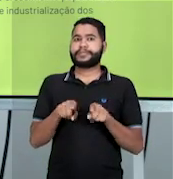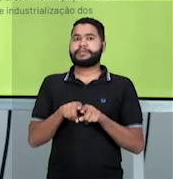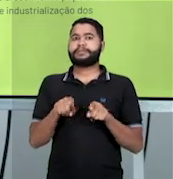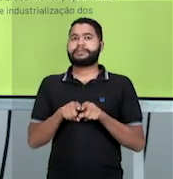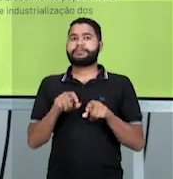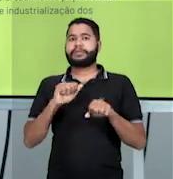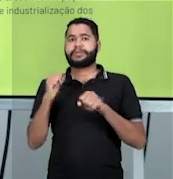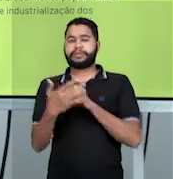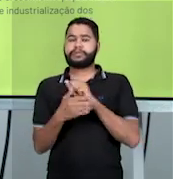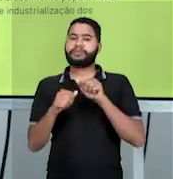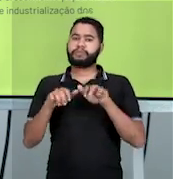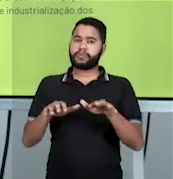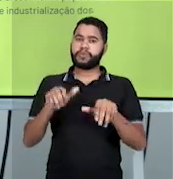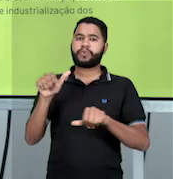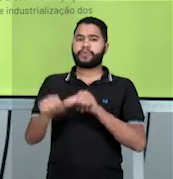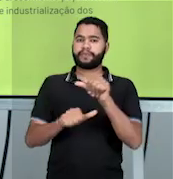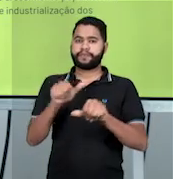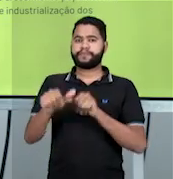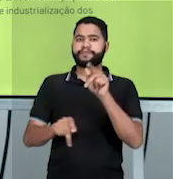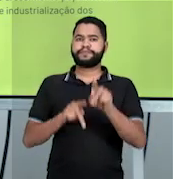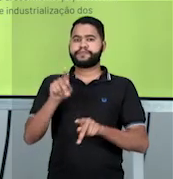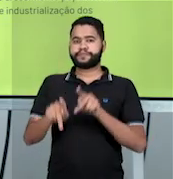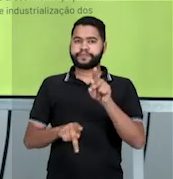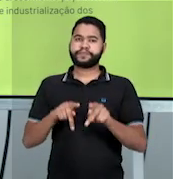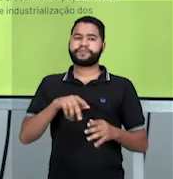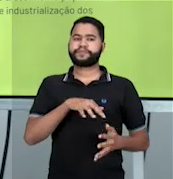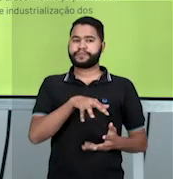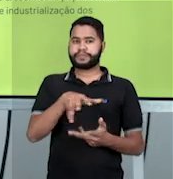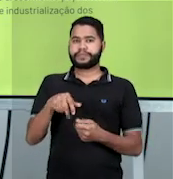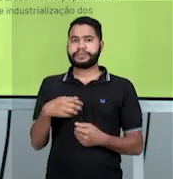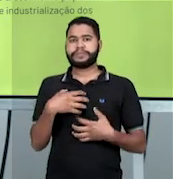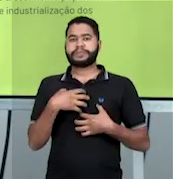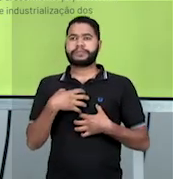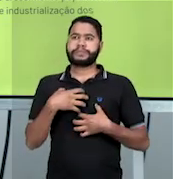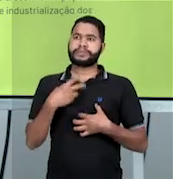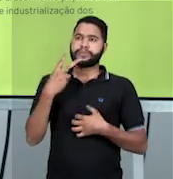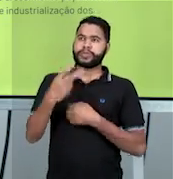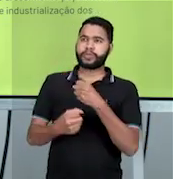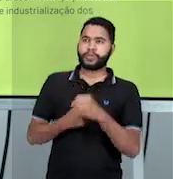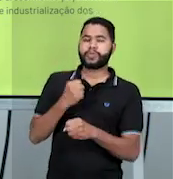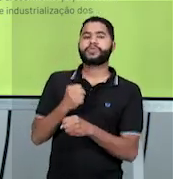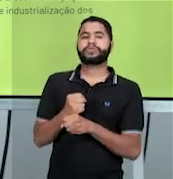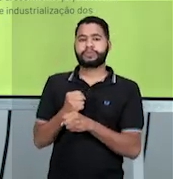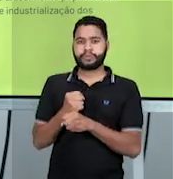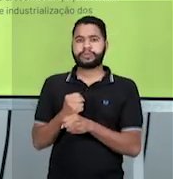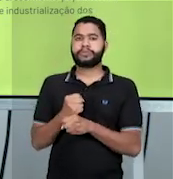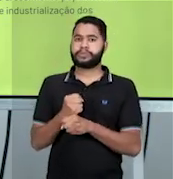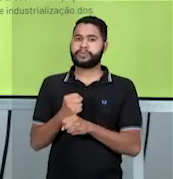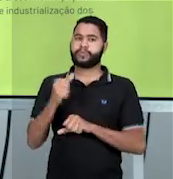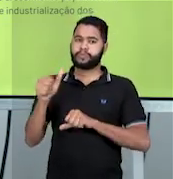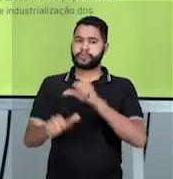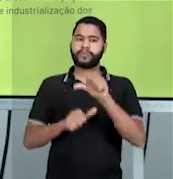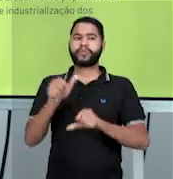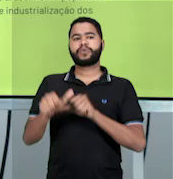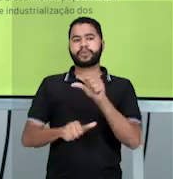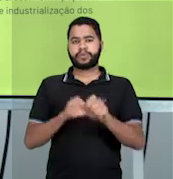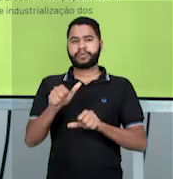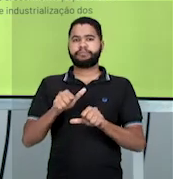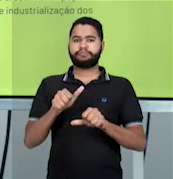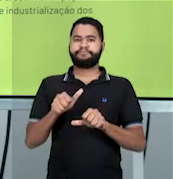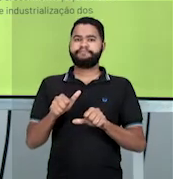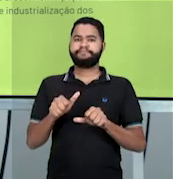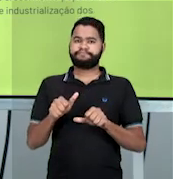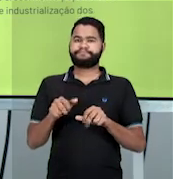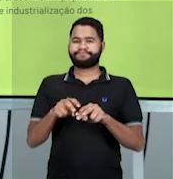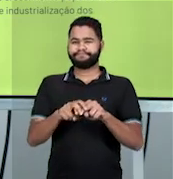algumas alterações em relação à população mundial, que vai ser sentida daqui a 2 anos, mais para frente vai ter essa mudança dessa dinâmica, justamente